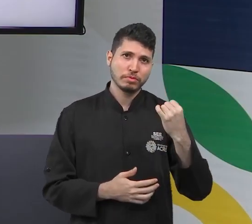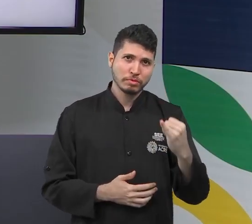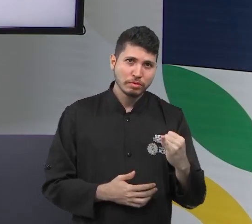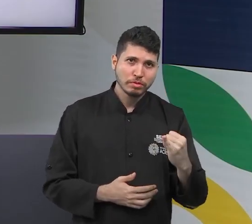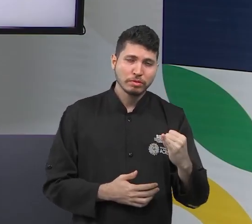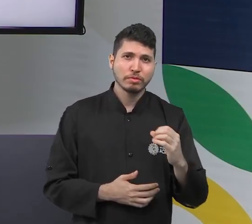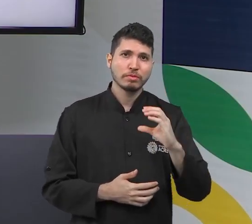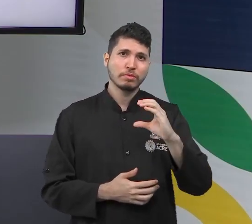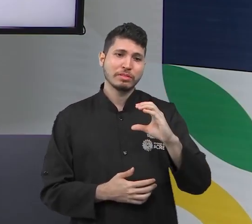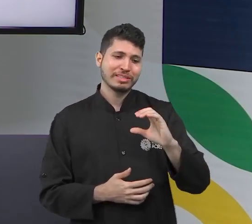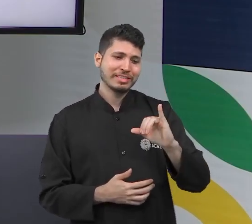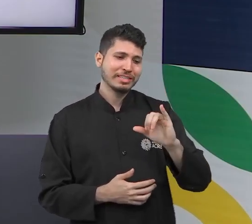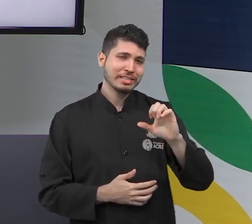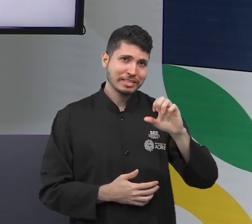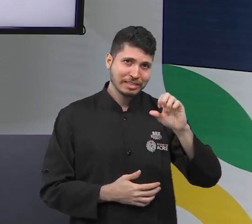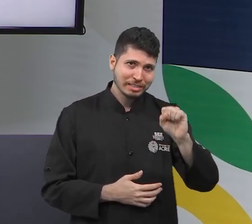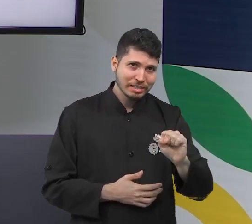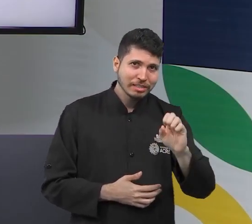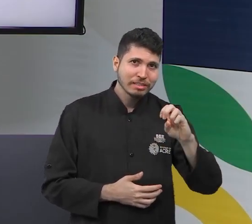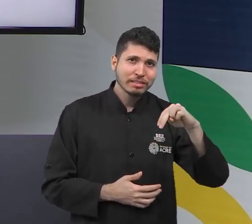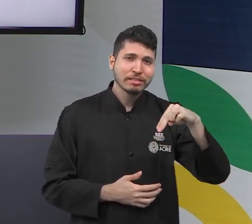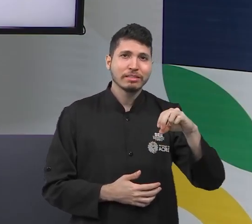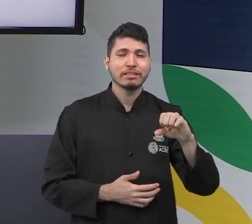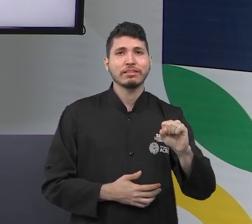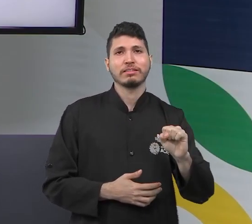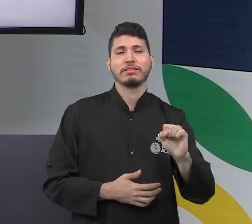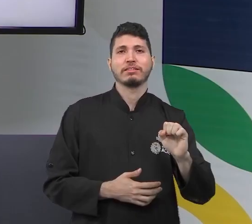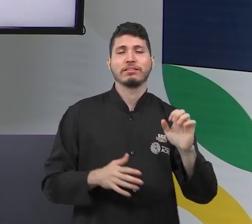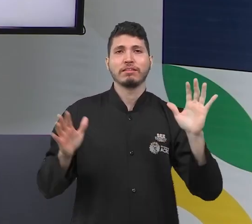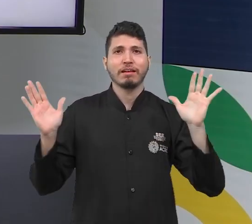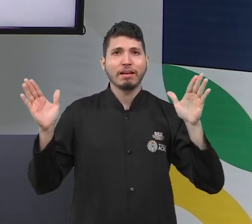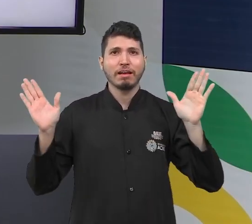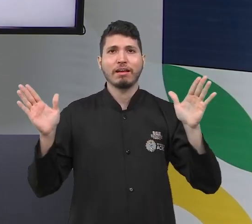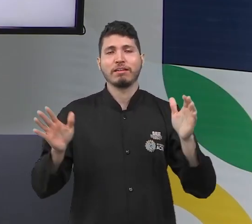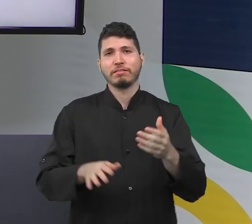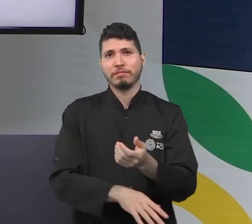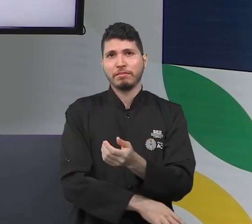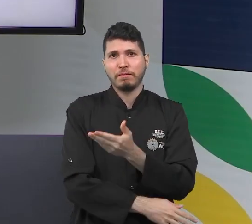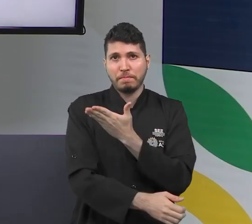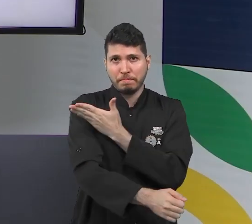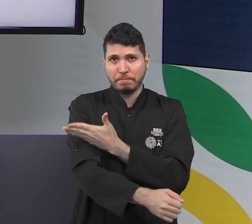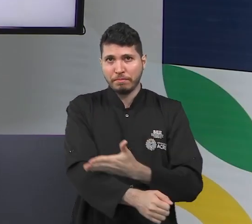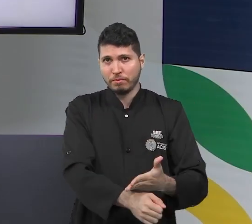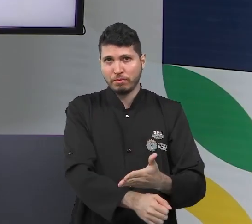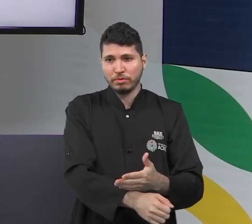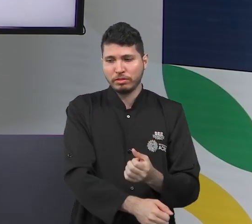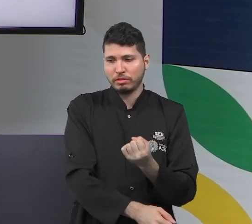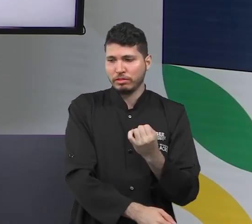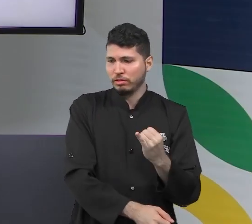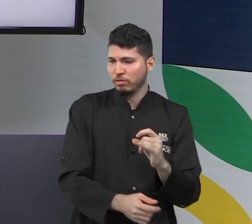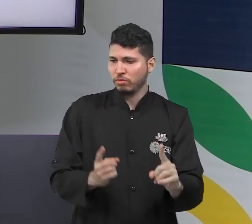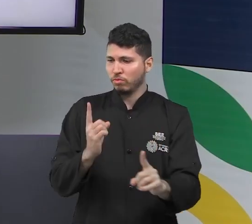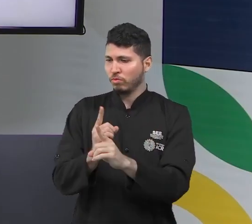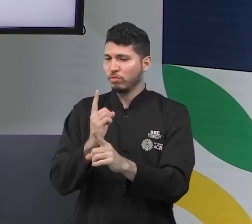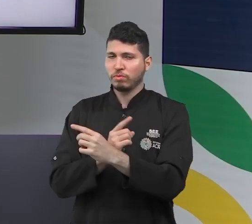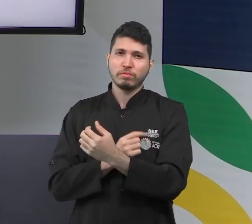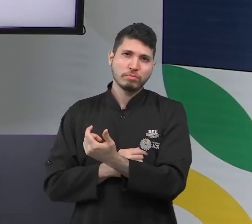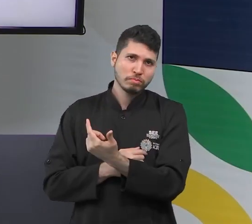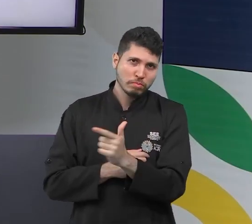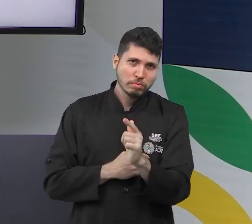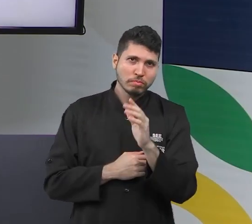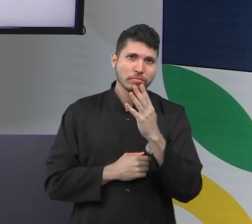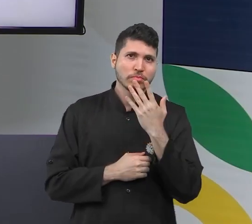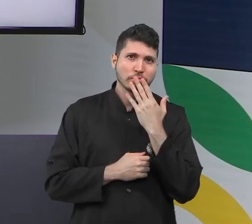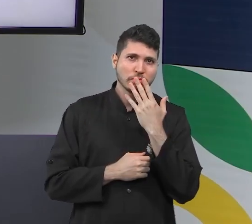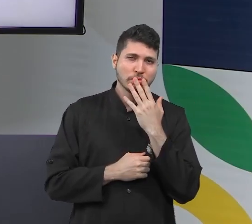cisnes são aves brancas e de repente aparece um cisne com uma outra cor, a teoria pode